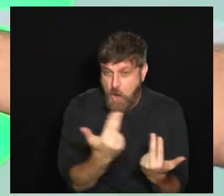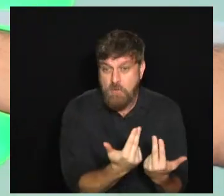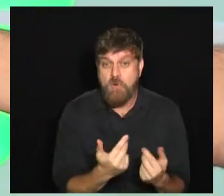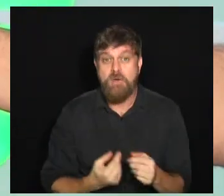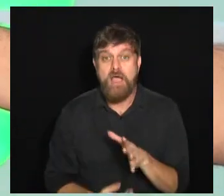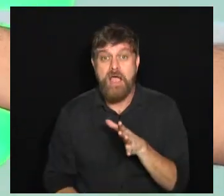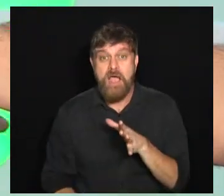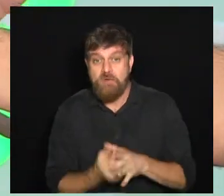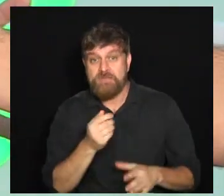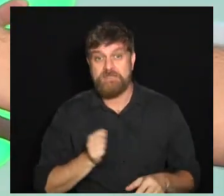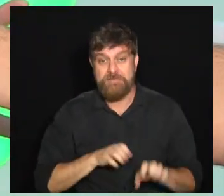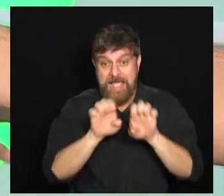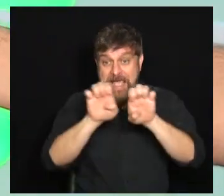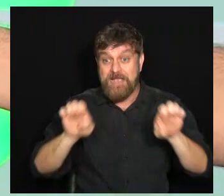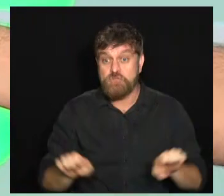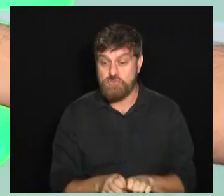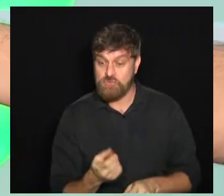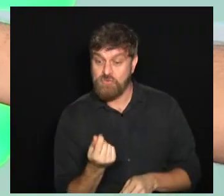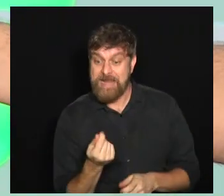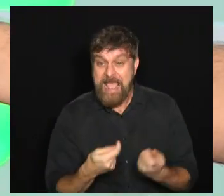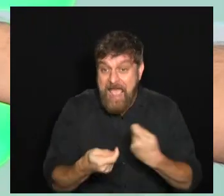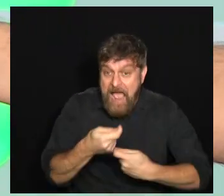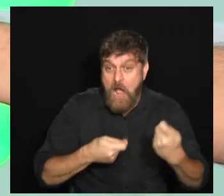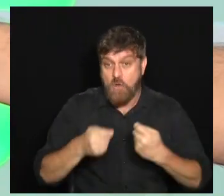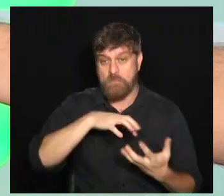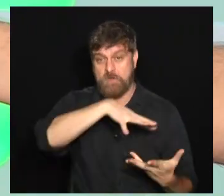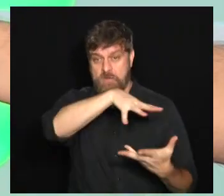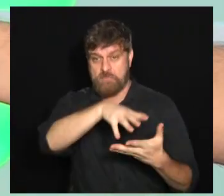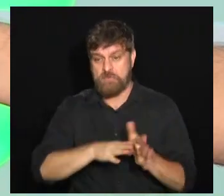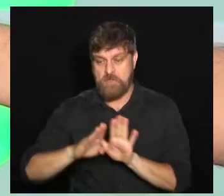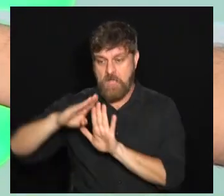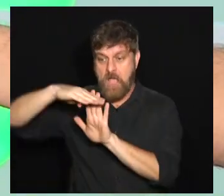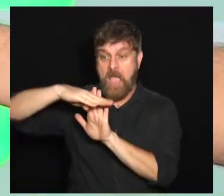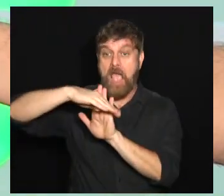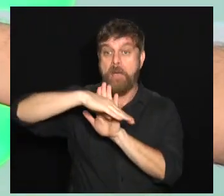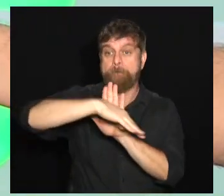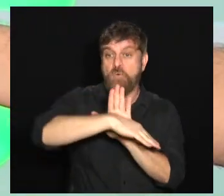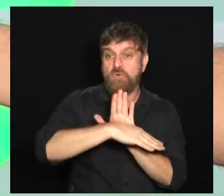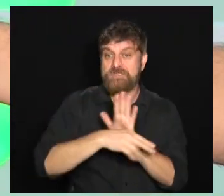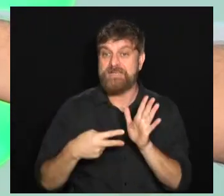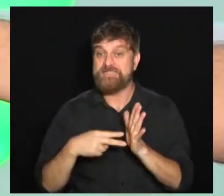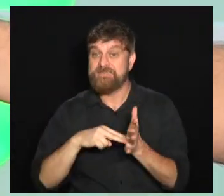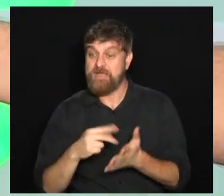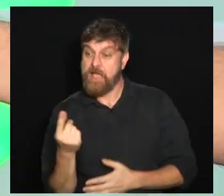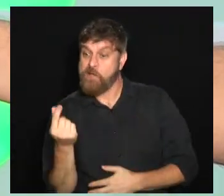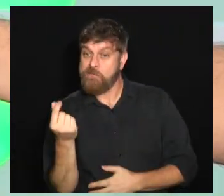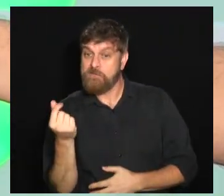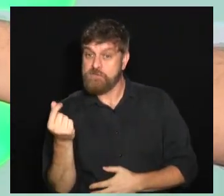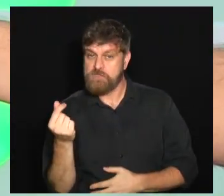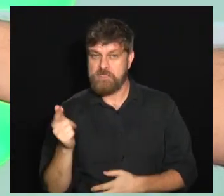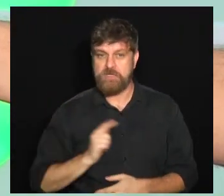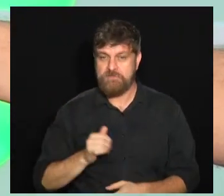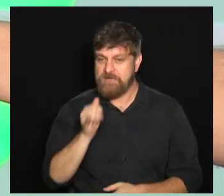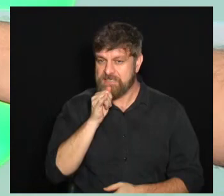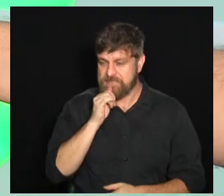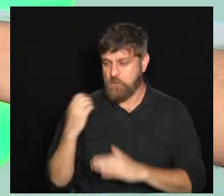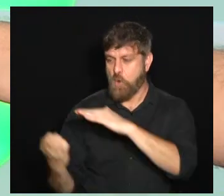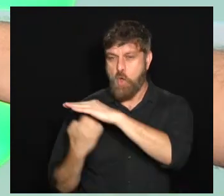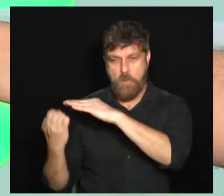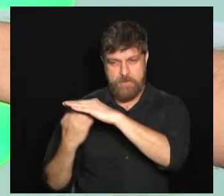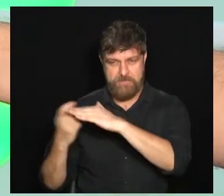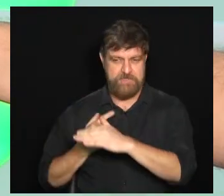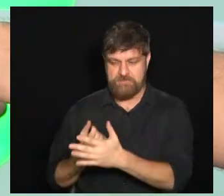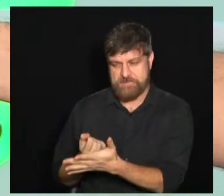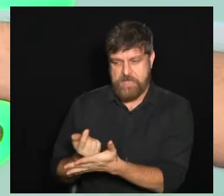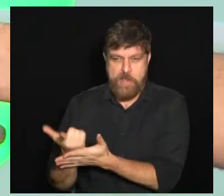logicamente, com toda a estrutura econômica do mundo. Porque a Bolsa de Valores, o que é? Mercado de capitais. Quando você compra uma ação da empresa, seja